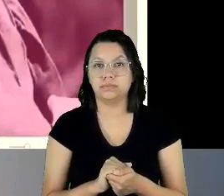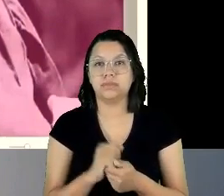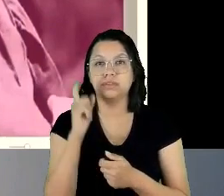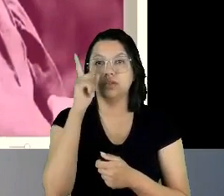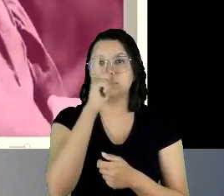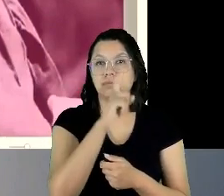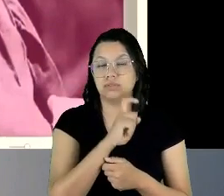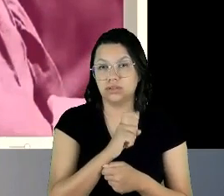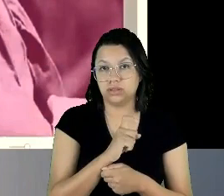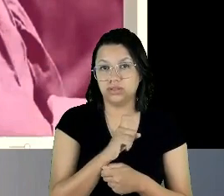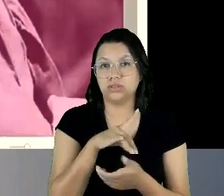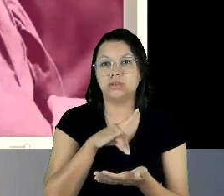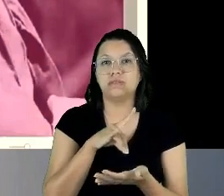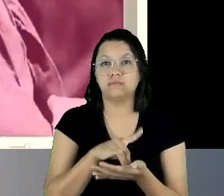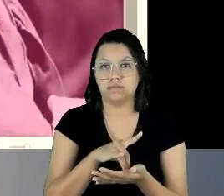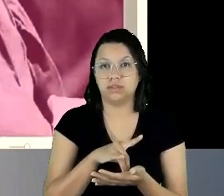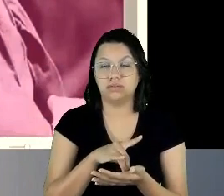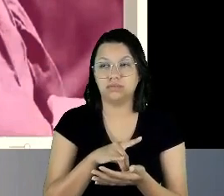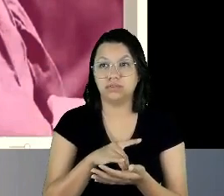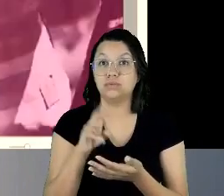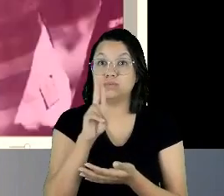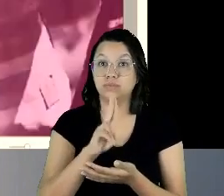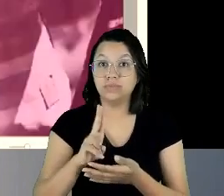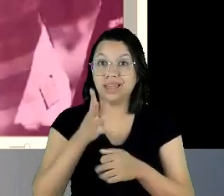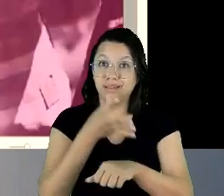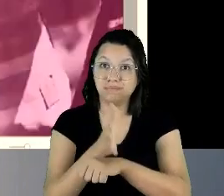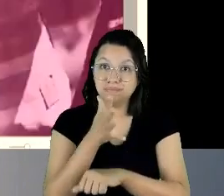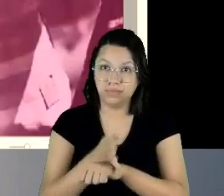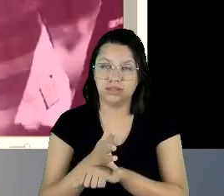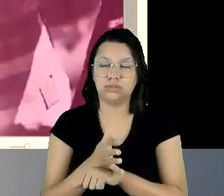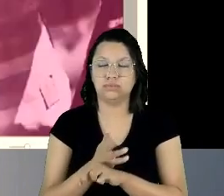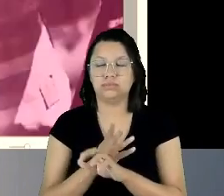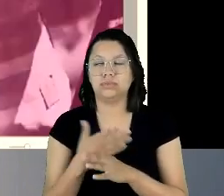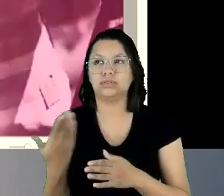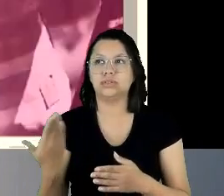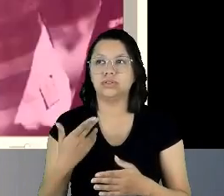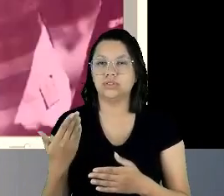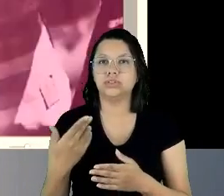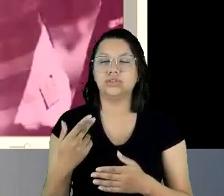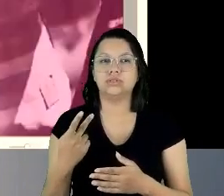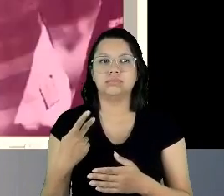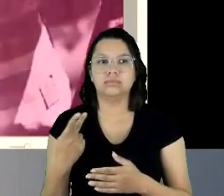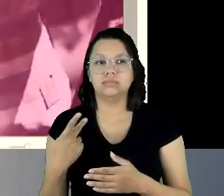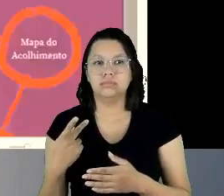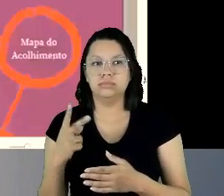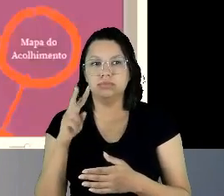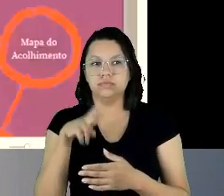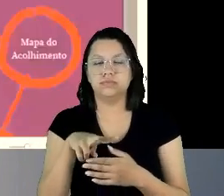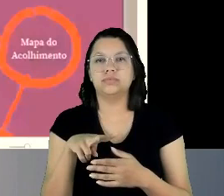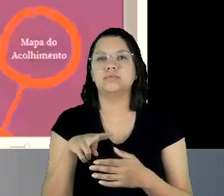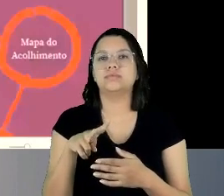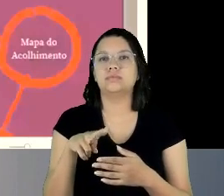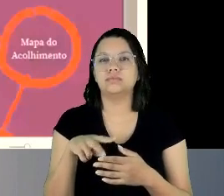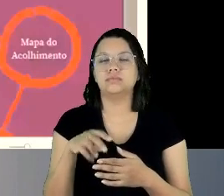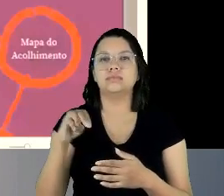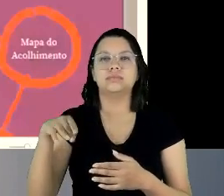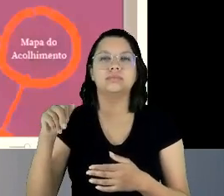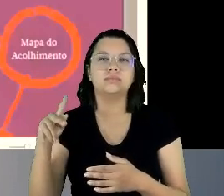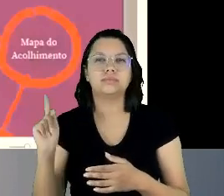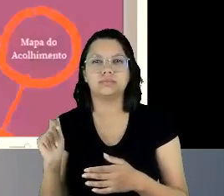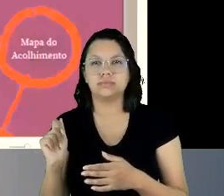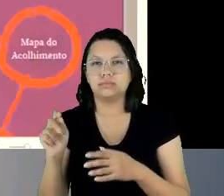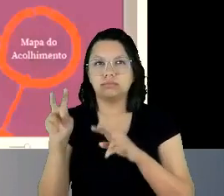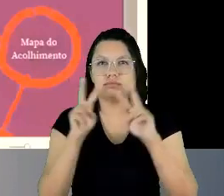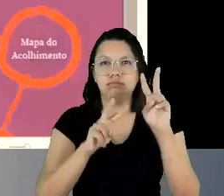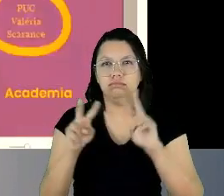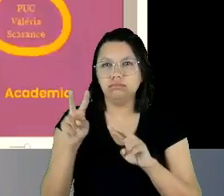a dificuldade de fato de implementação. A gente levantou um mapa de atores, aqui tem alguns que estiveram